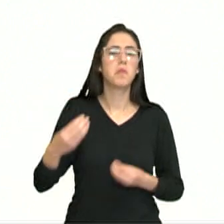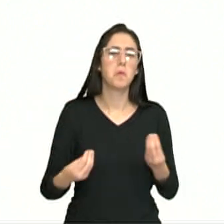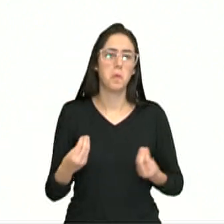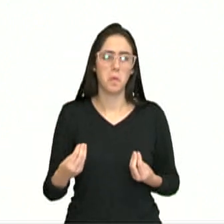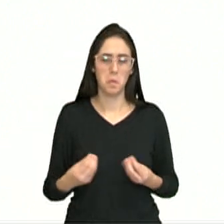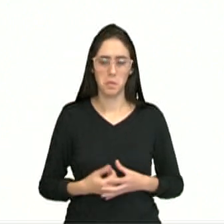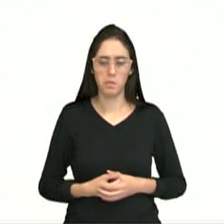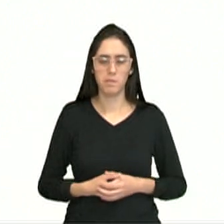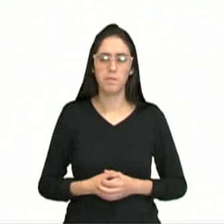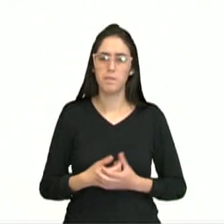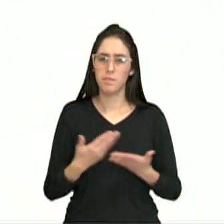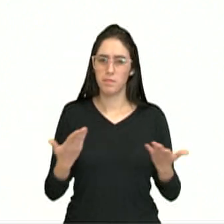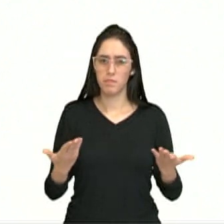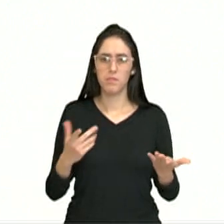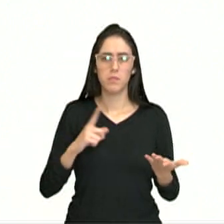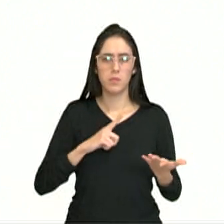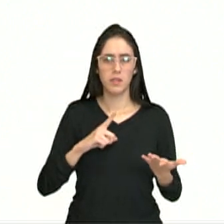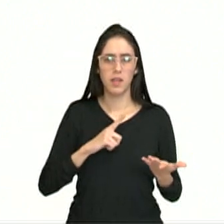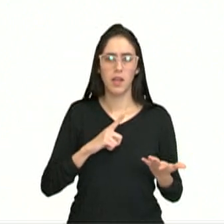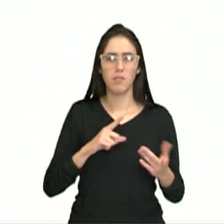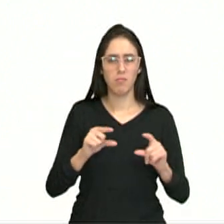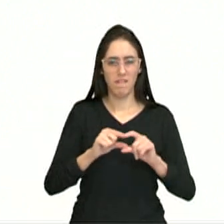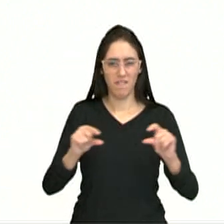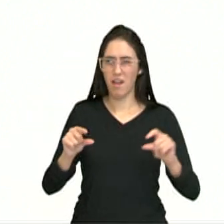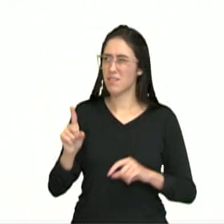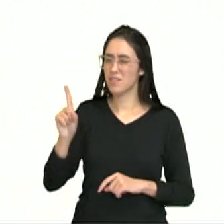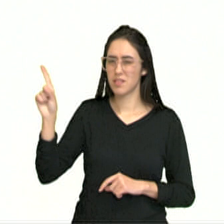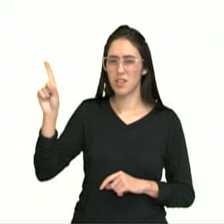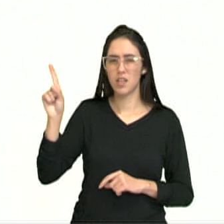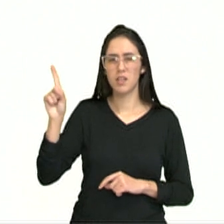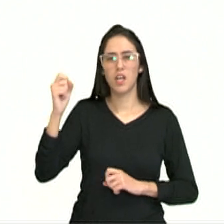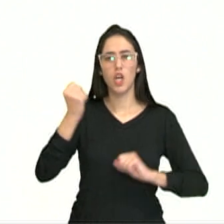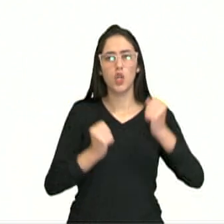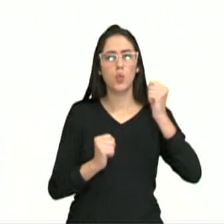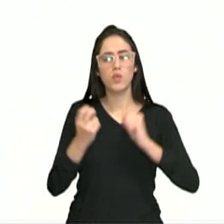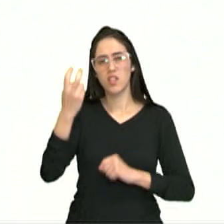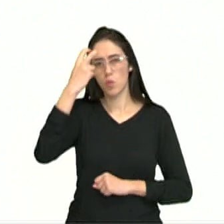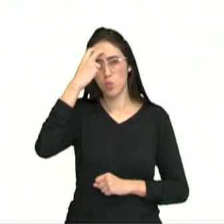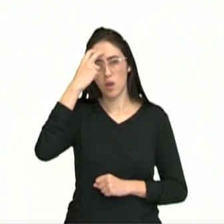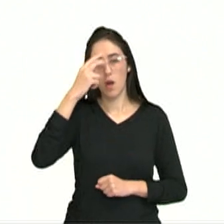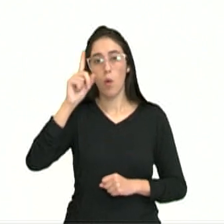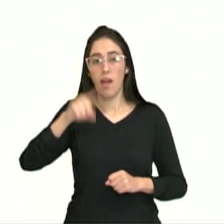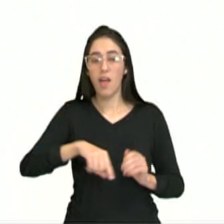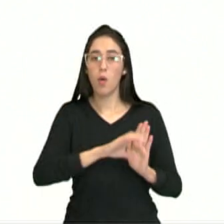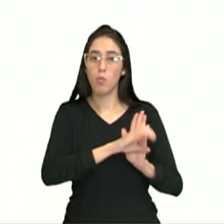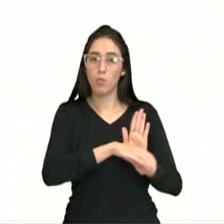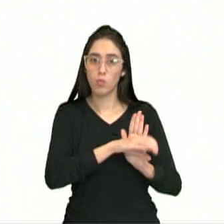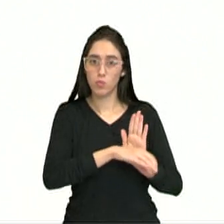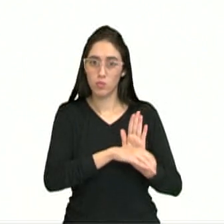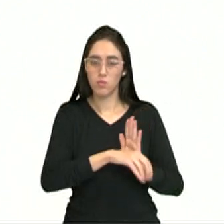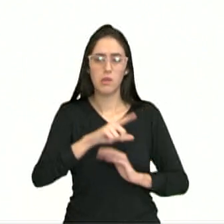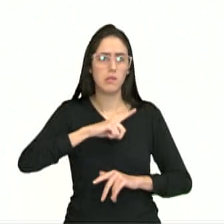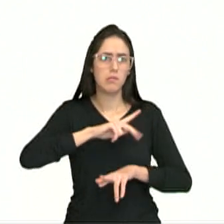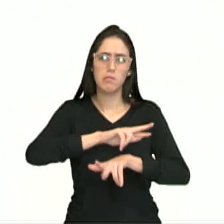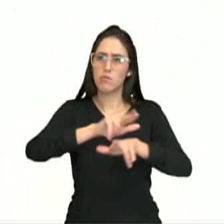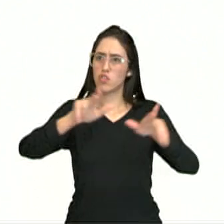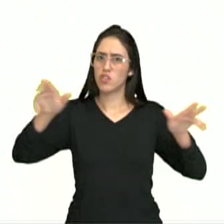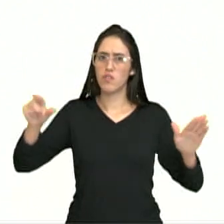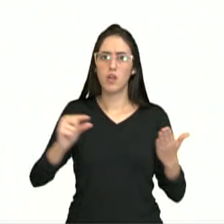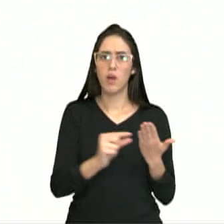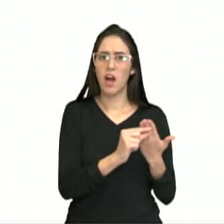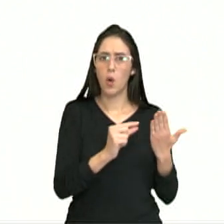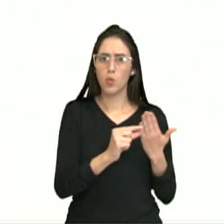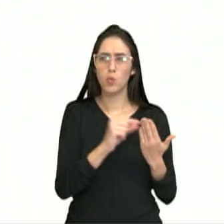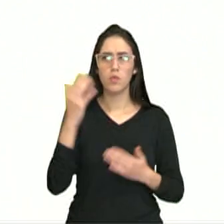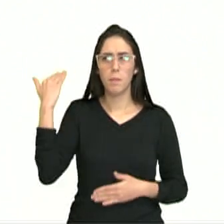Então, quando a gente usa esse termo indústria cultural, é um conceito, é uma escola sociológica, diversos autores também na metade